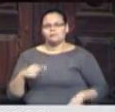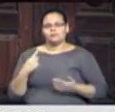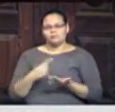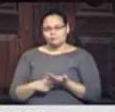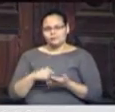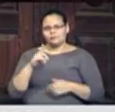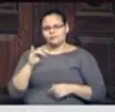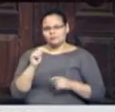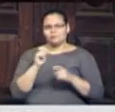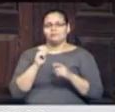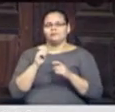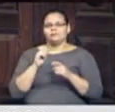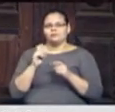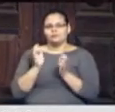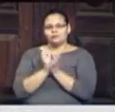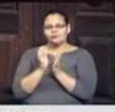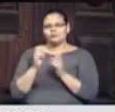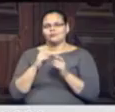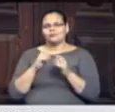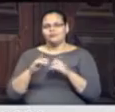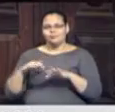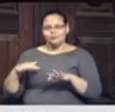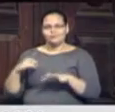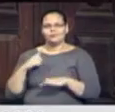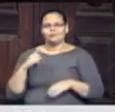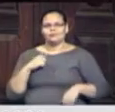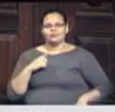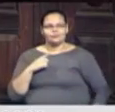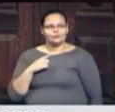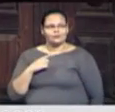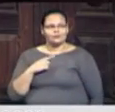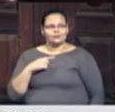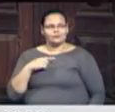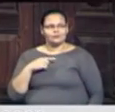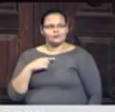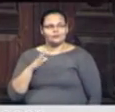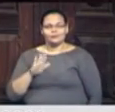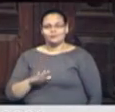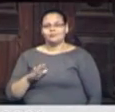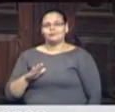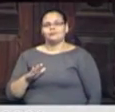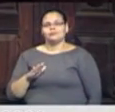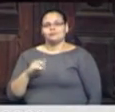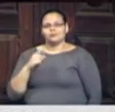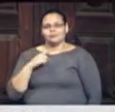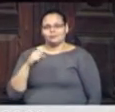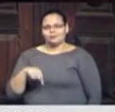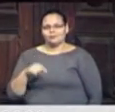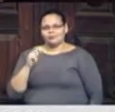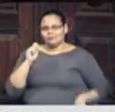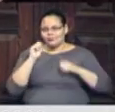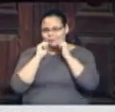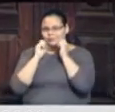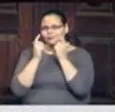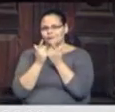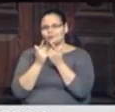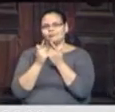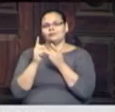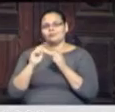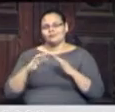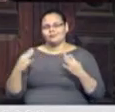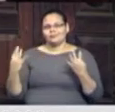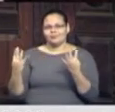para um dia, mas foi um dia que estava a efervescência num grau muito elevado aqui na Assembleia e no seu